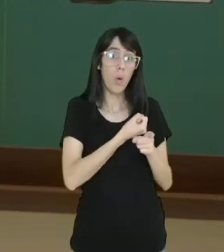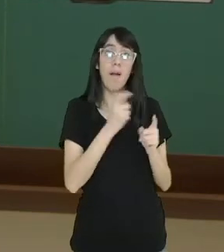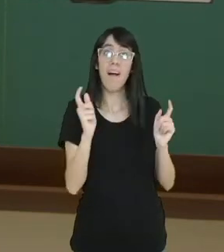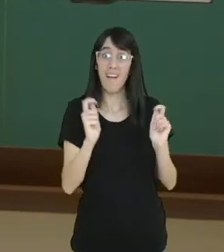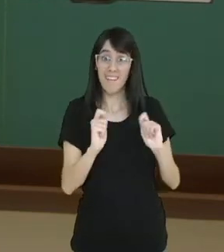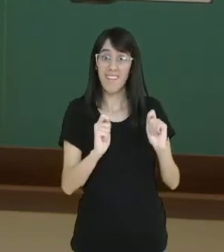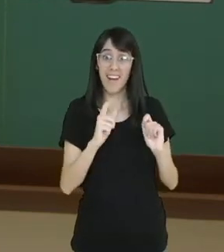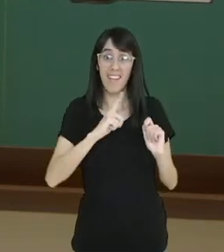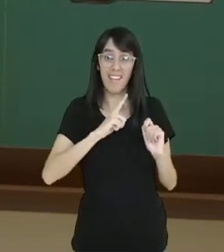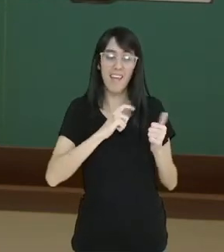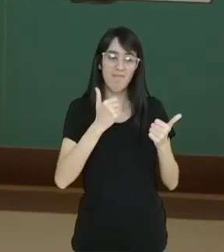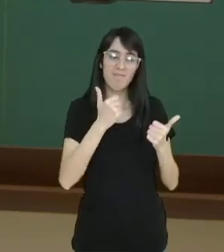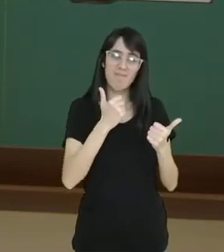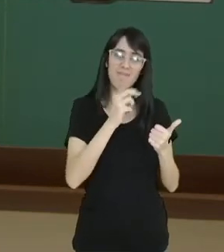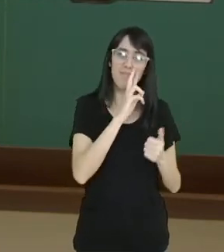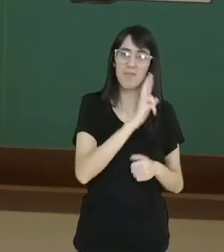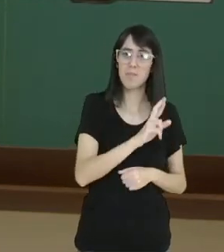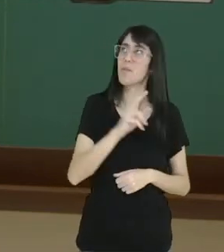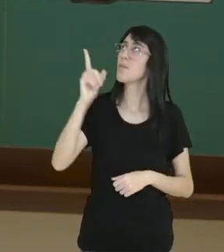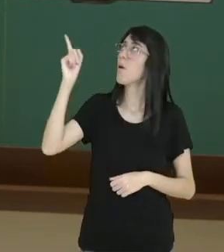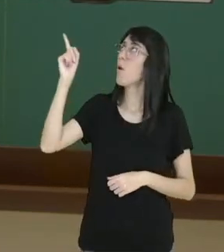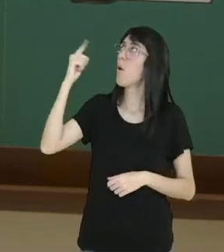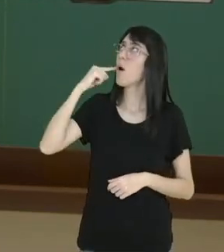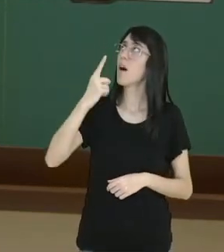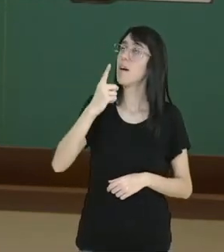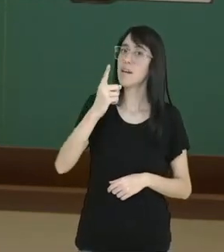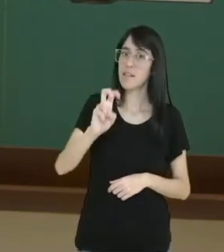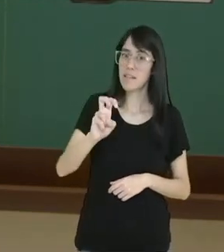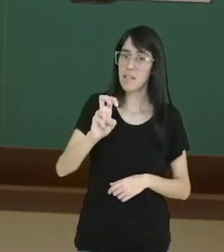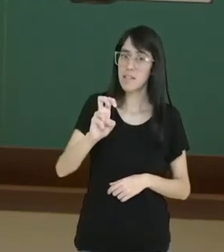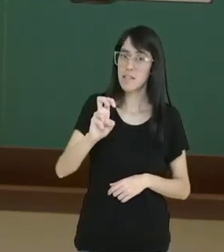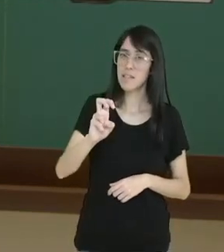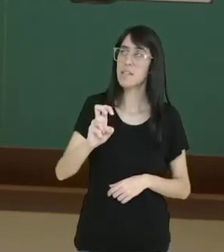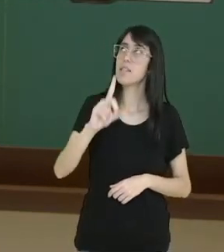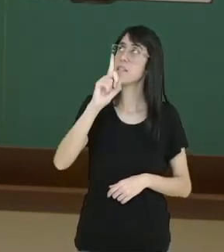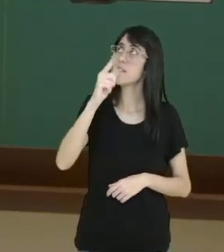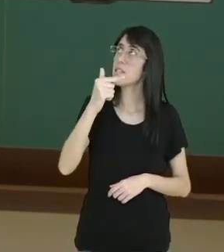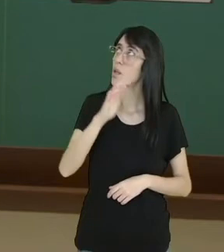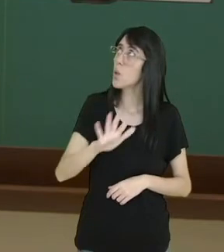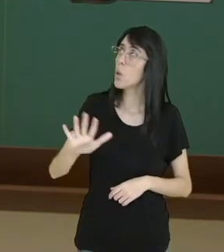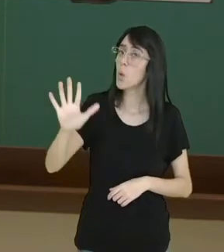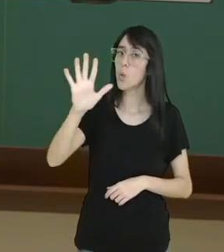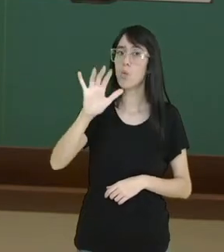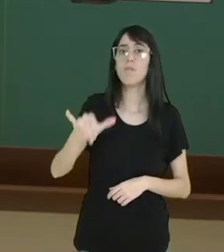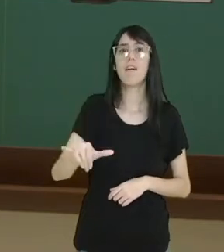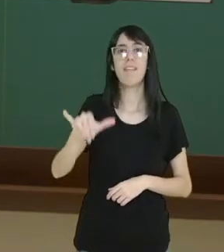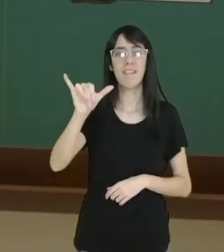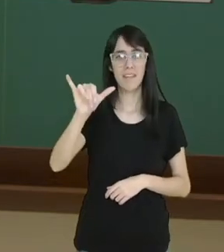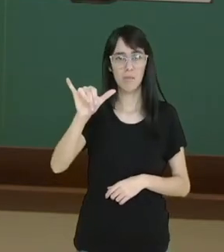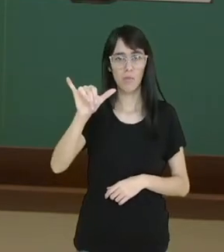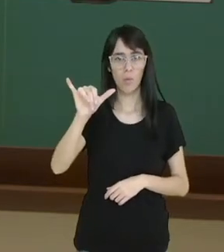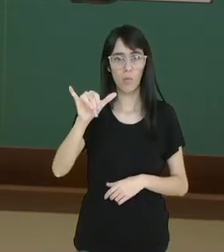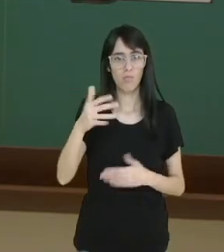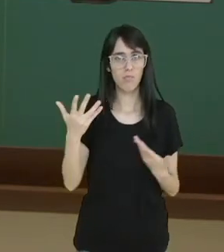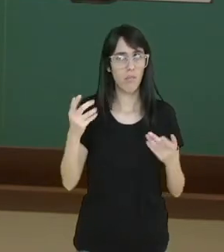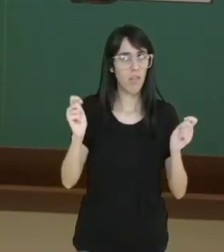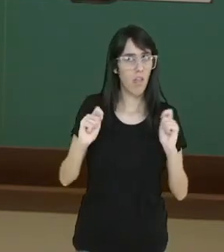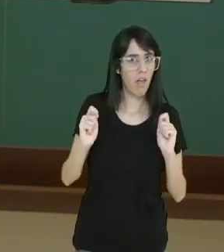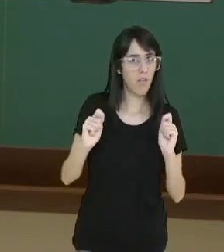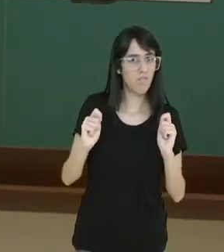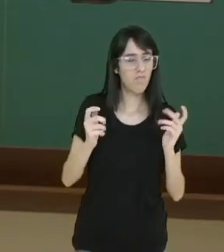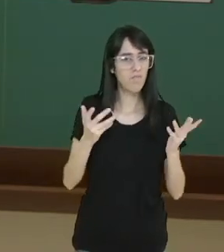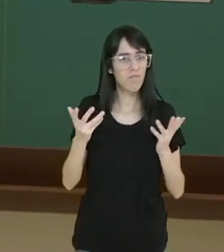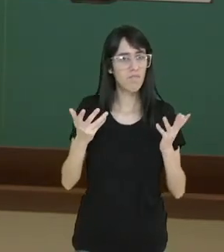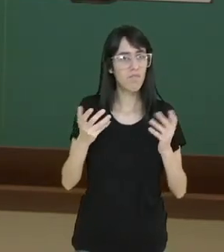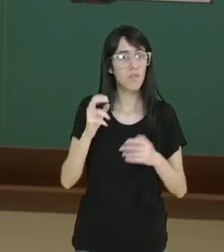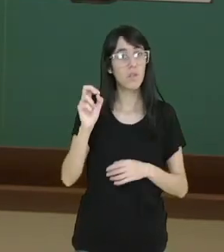da esquerda, ó, 15, 17 é tudo e eu tenho y. Será que é possível? Ou então,